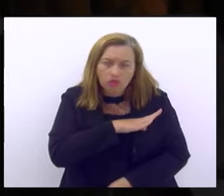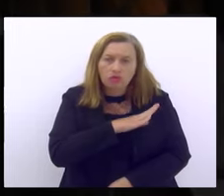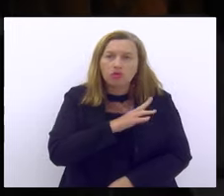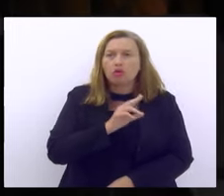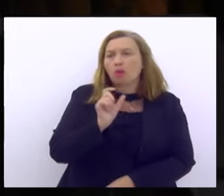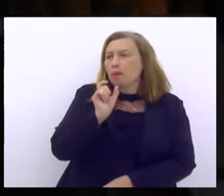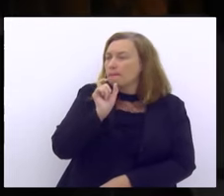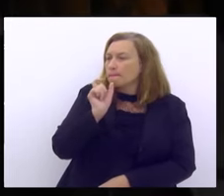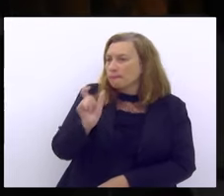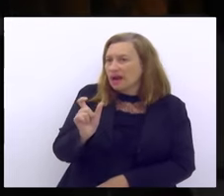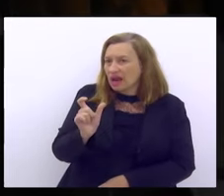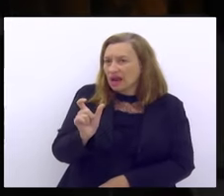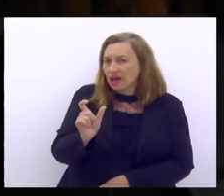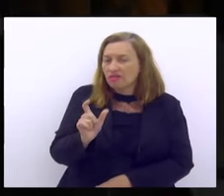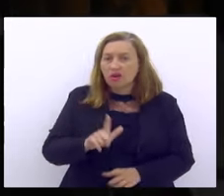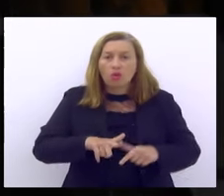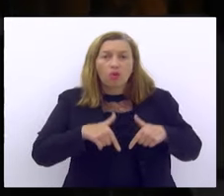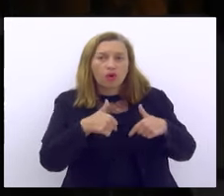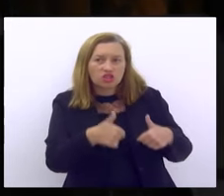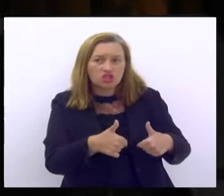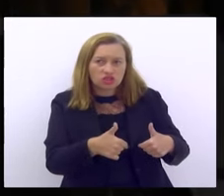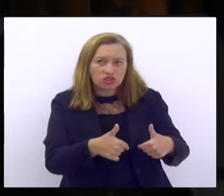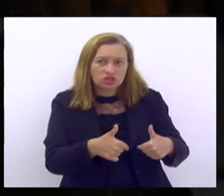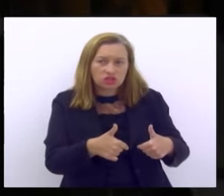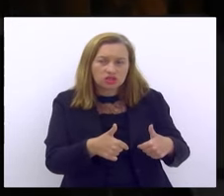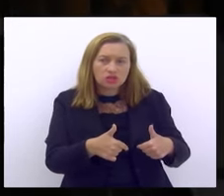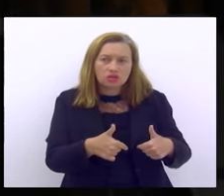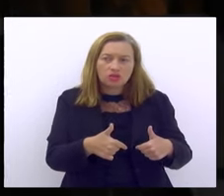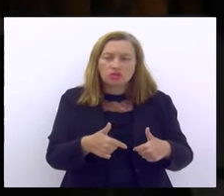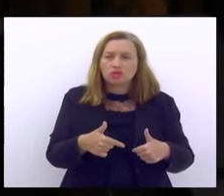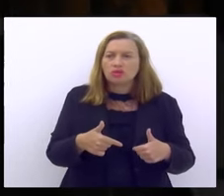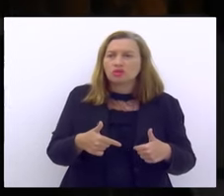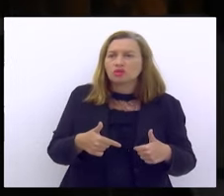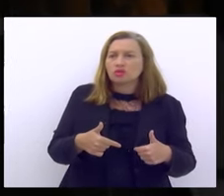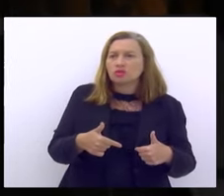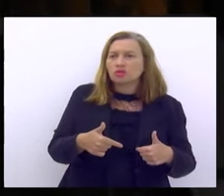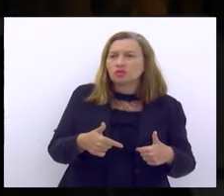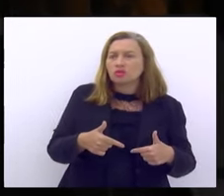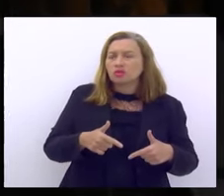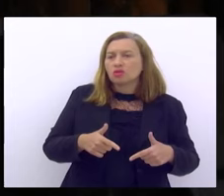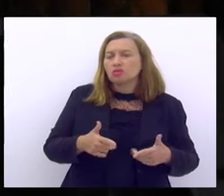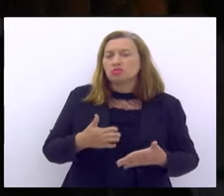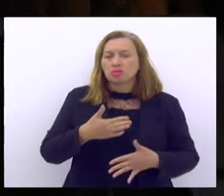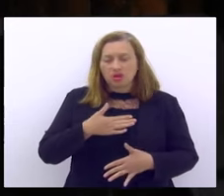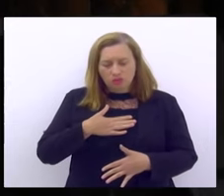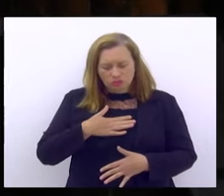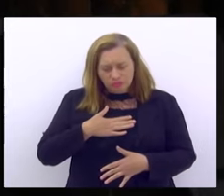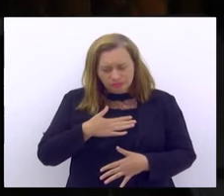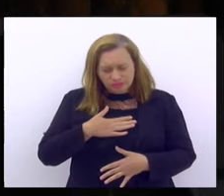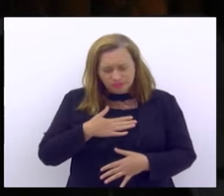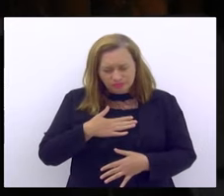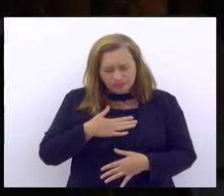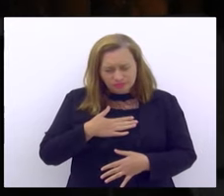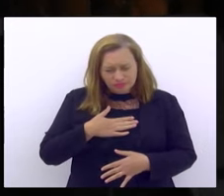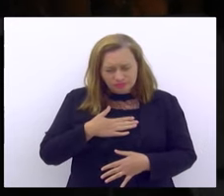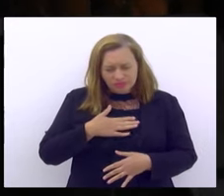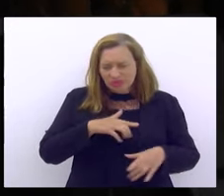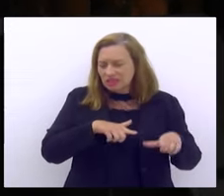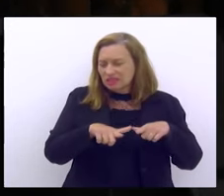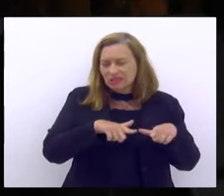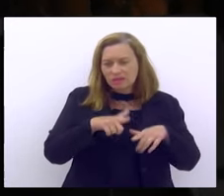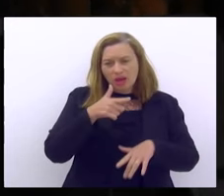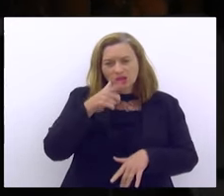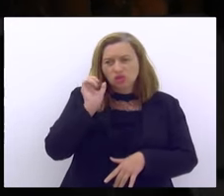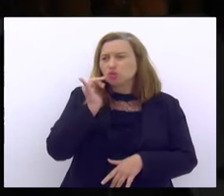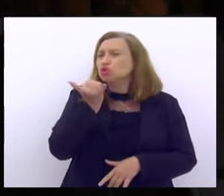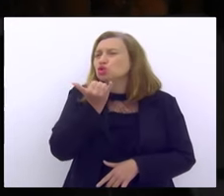palavra, com algum gesto, com alguma fala, com alguma atitude minha nessa operação de ontem.